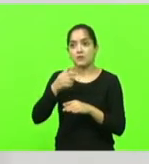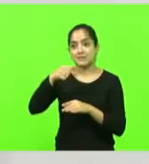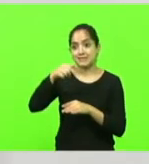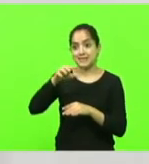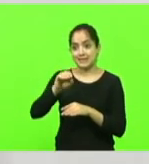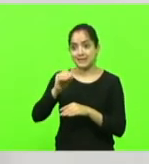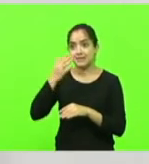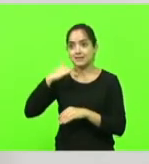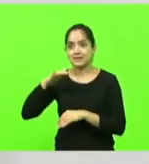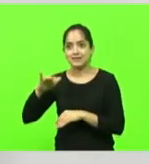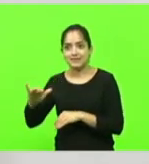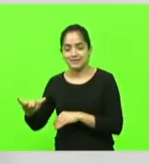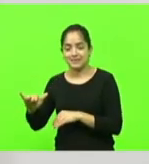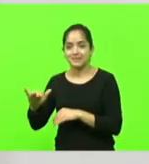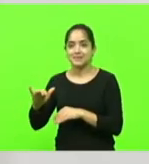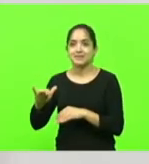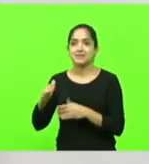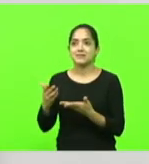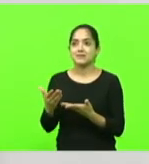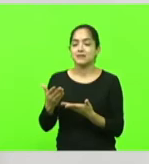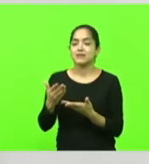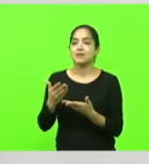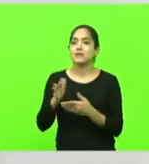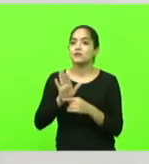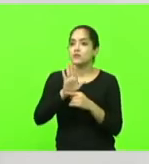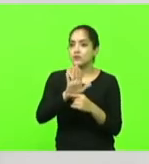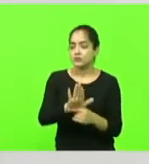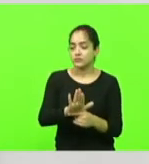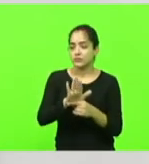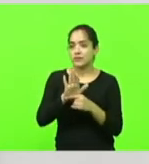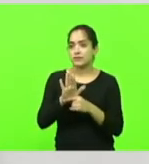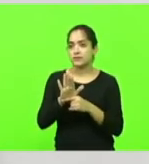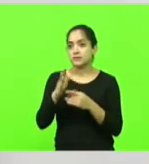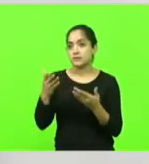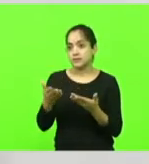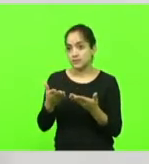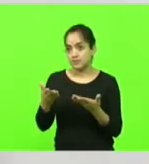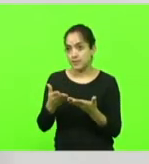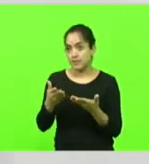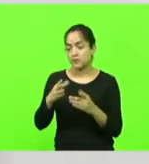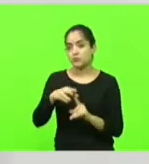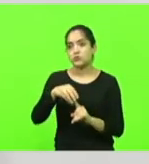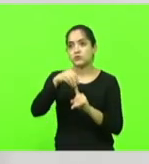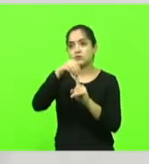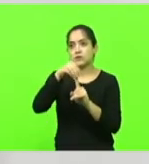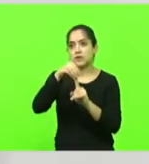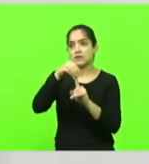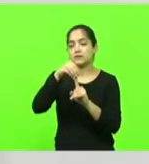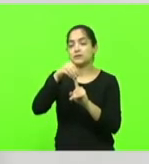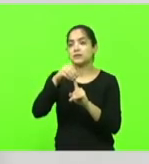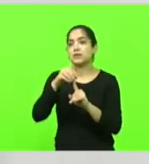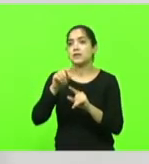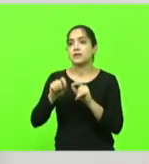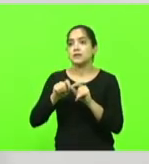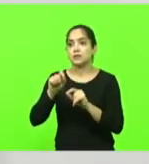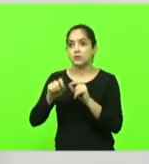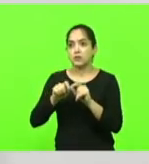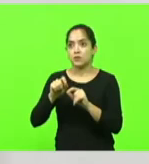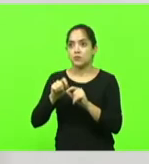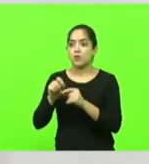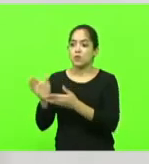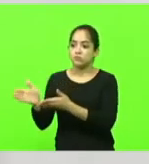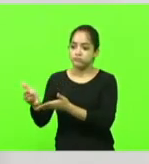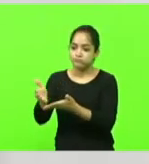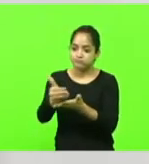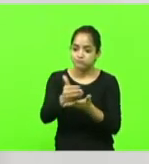Xanxerê que foram atendidas pela Páscoa Solidária. Além desses projetos, destaco o projeto Cabide Solidário, que foi a arrecadação e doação